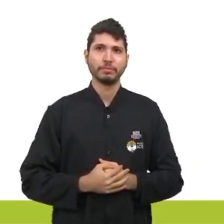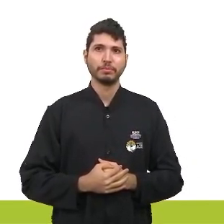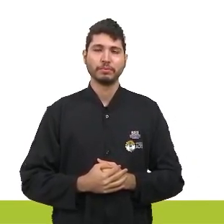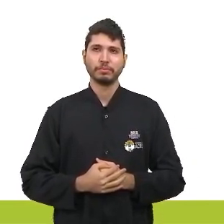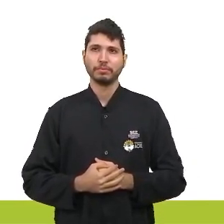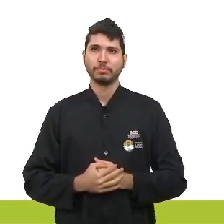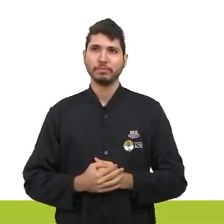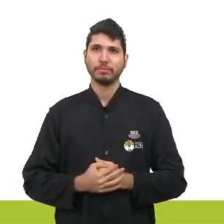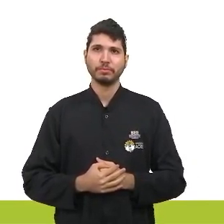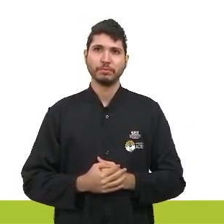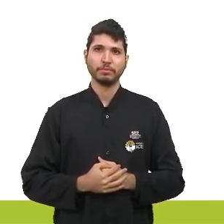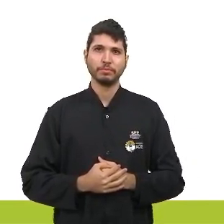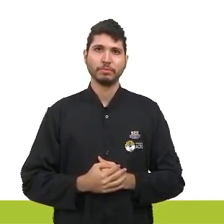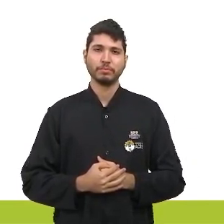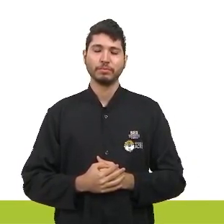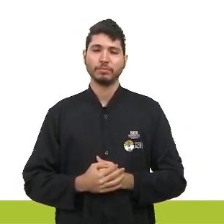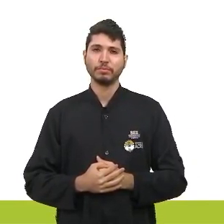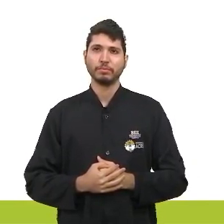seguinte,